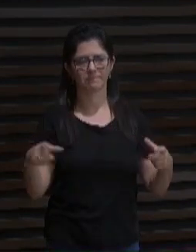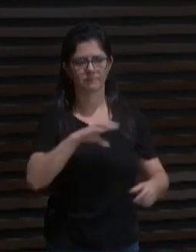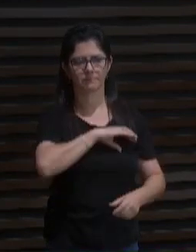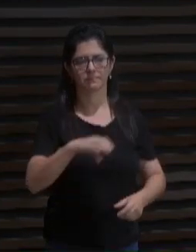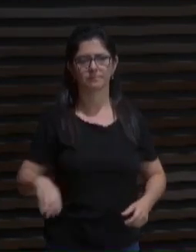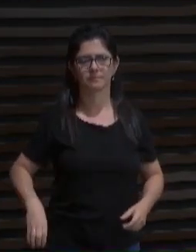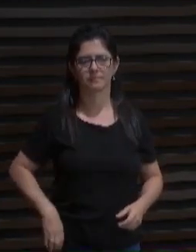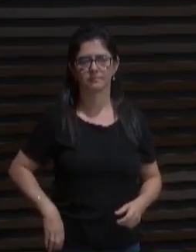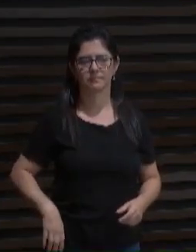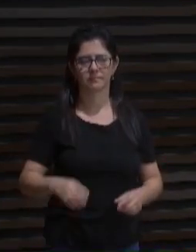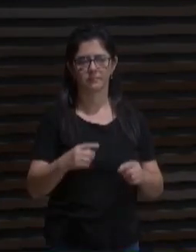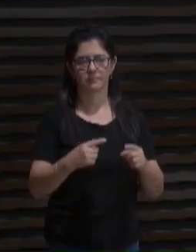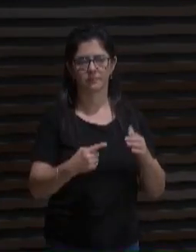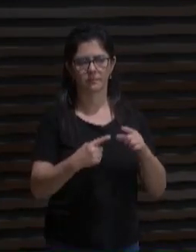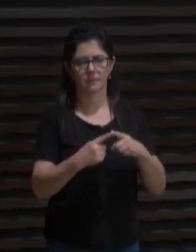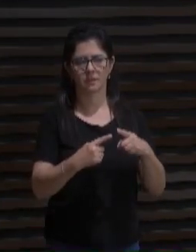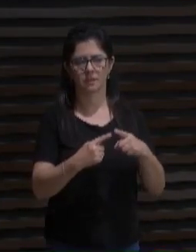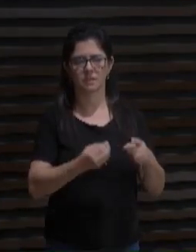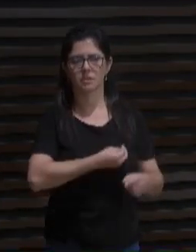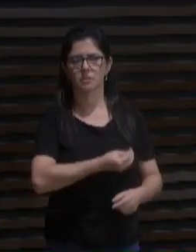de vida desses irmãos era o quê?